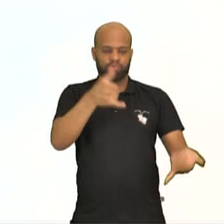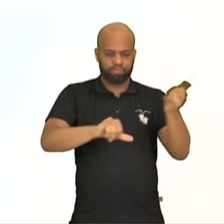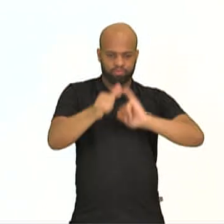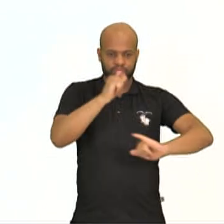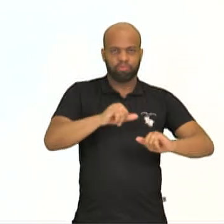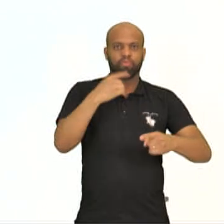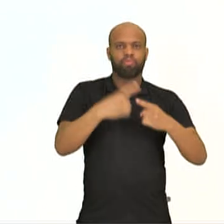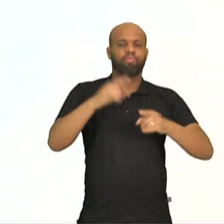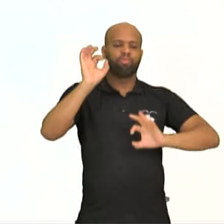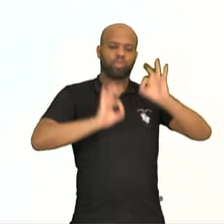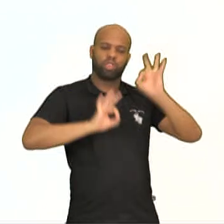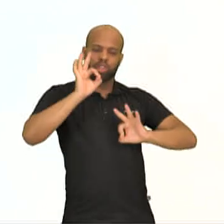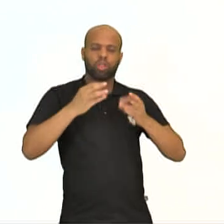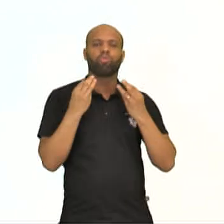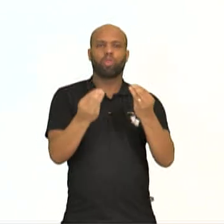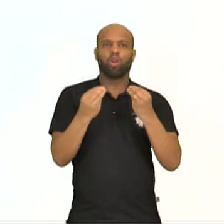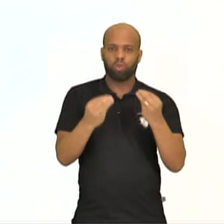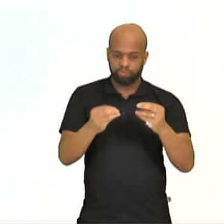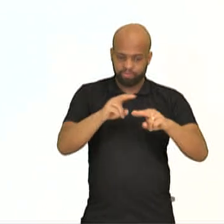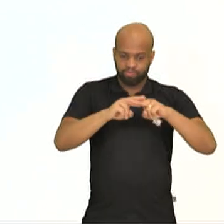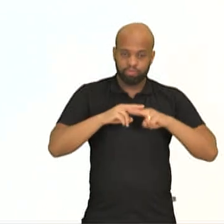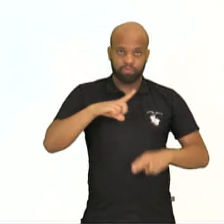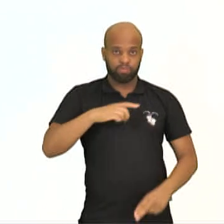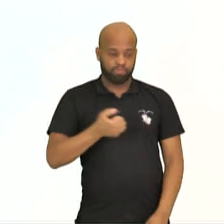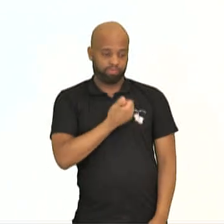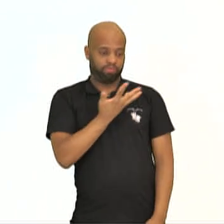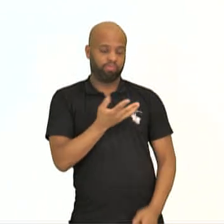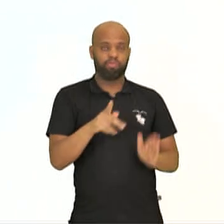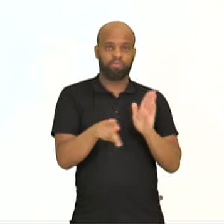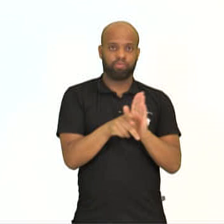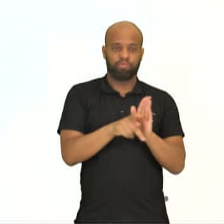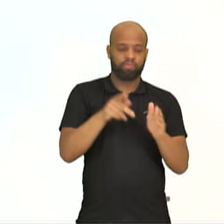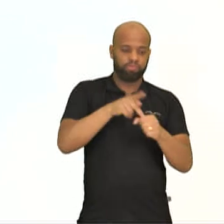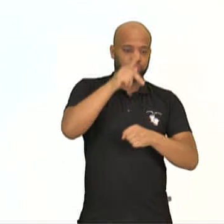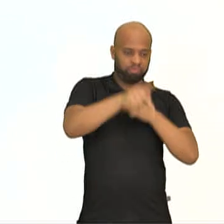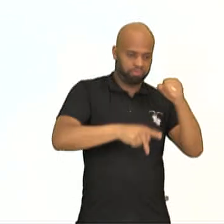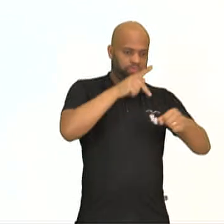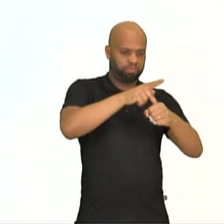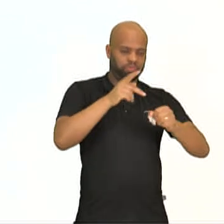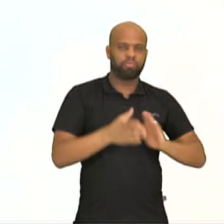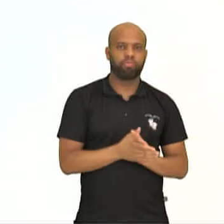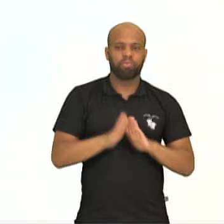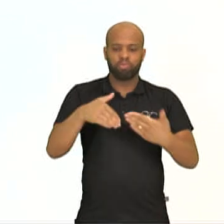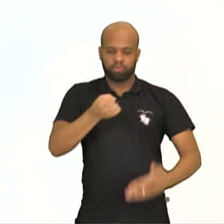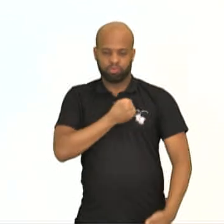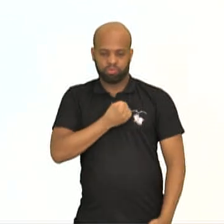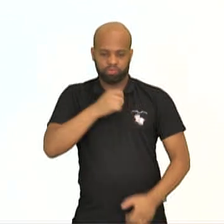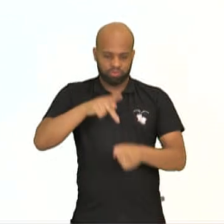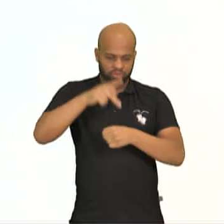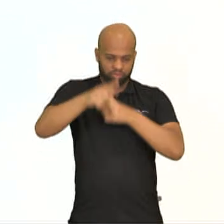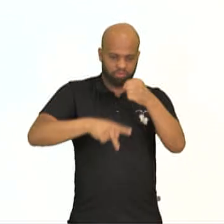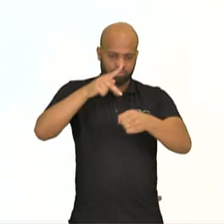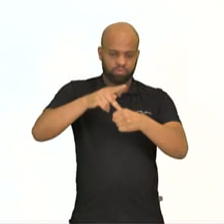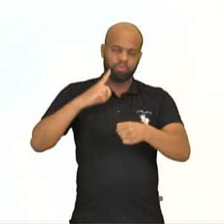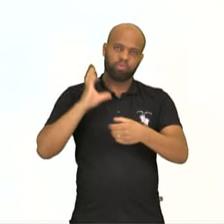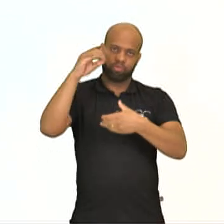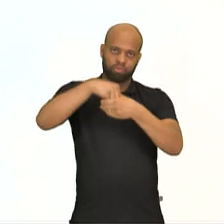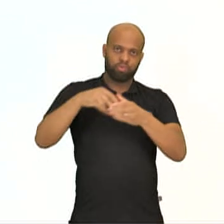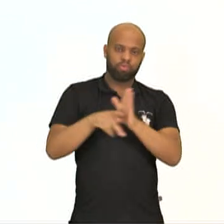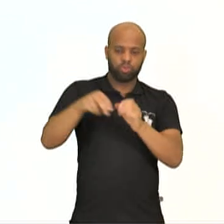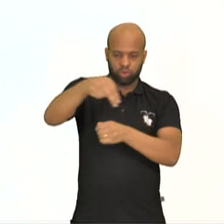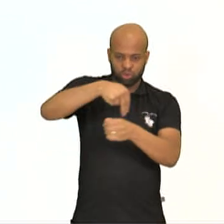é organizada em função do número de prótons. O número de prótons dentro do núcleo de um